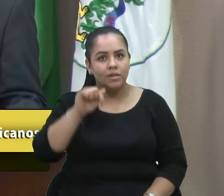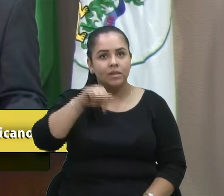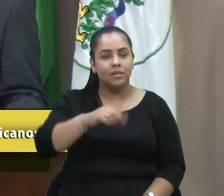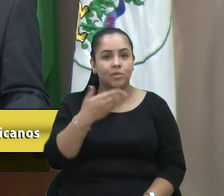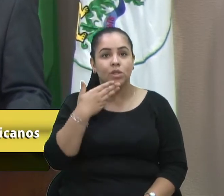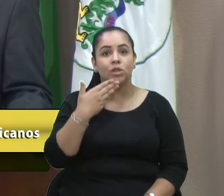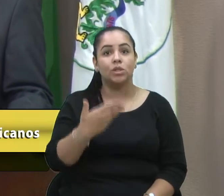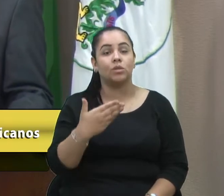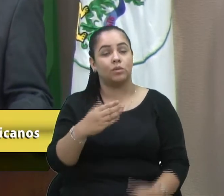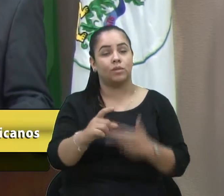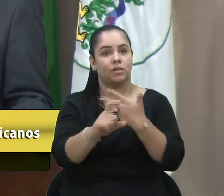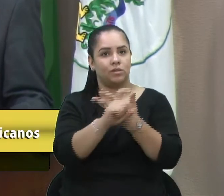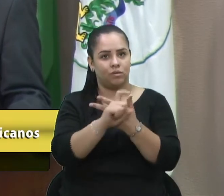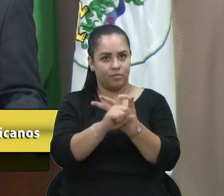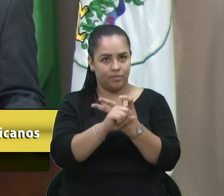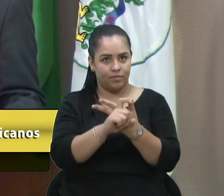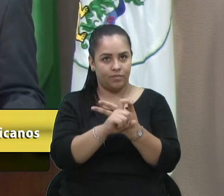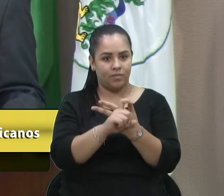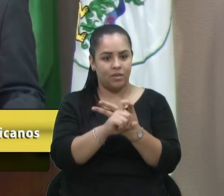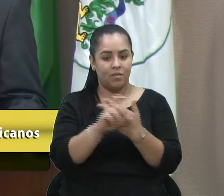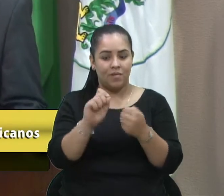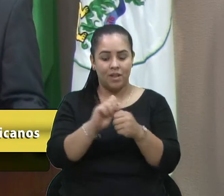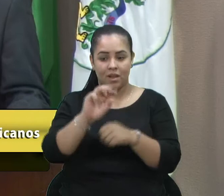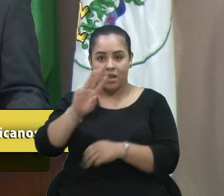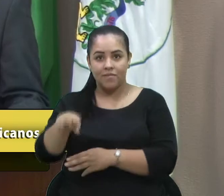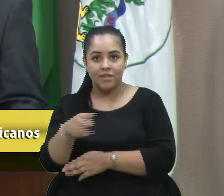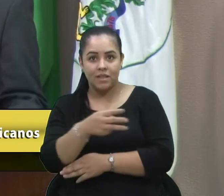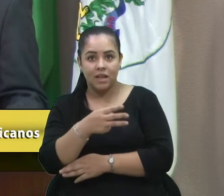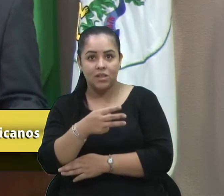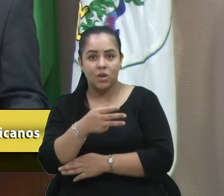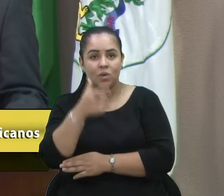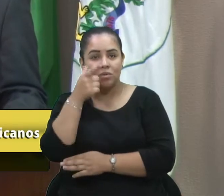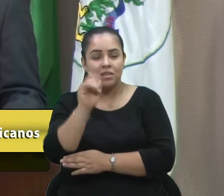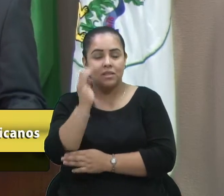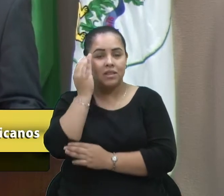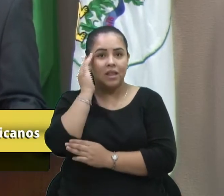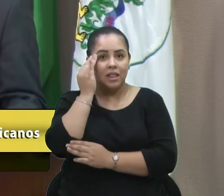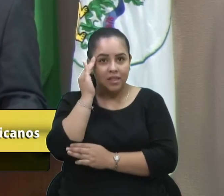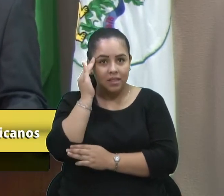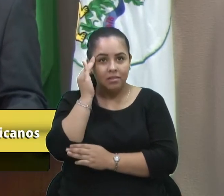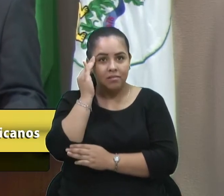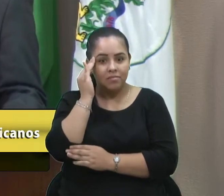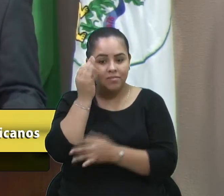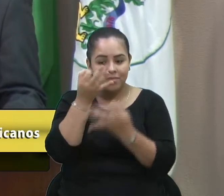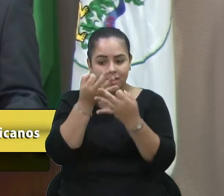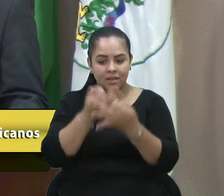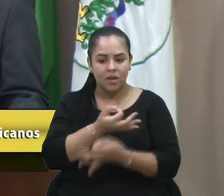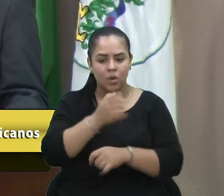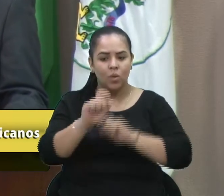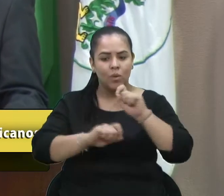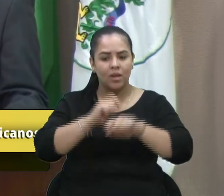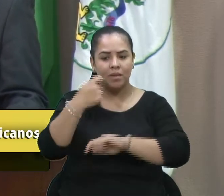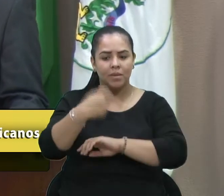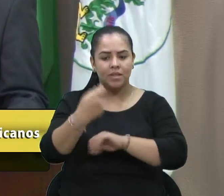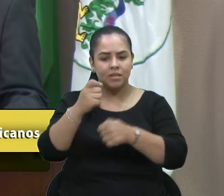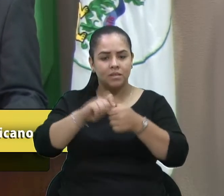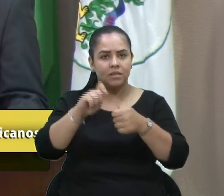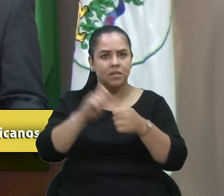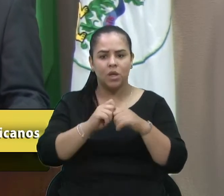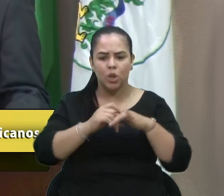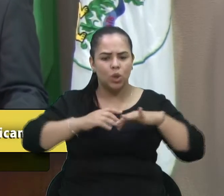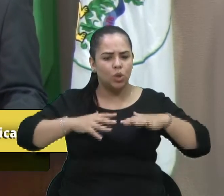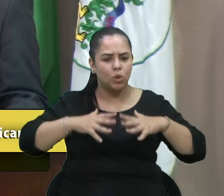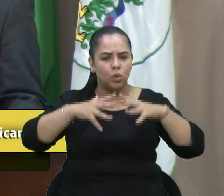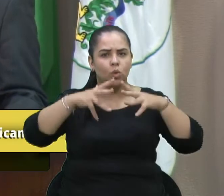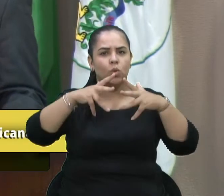Executivo de fazer com que a Visat entenda que ela tenha que cumprir em todos os critérios que